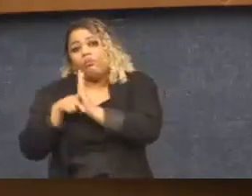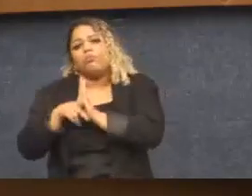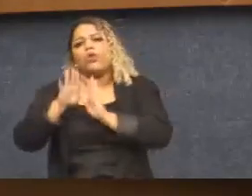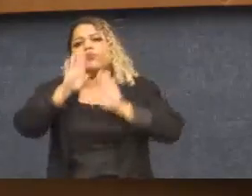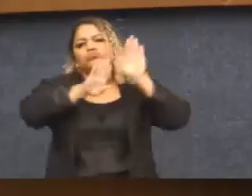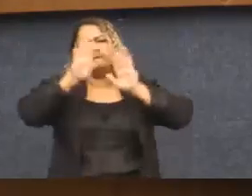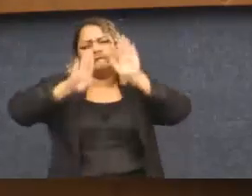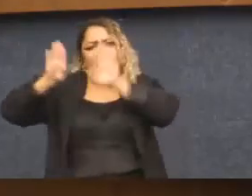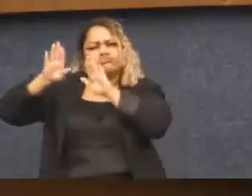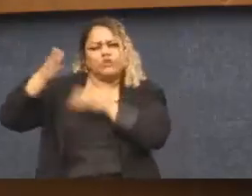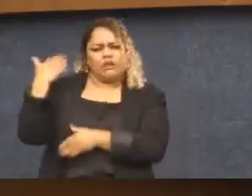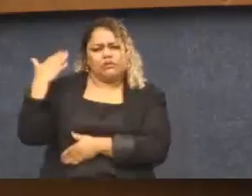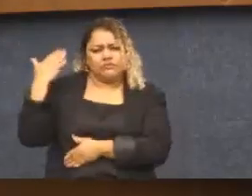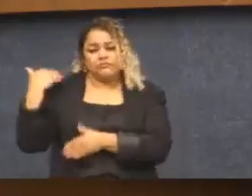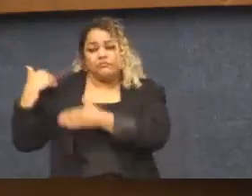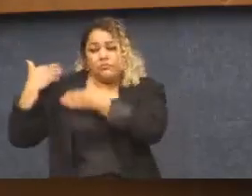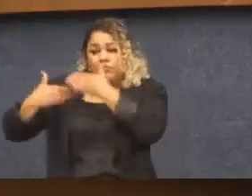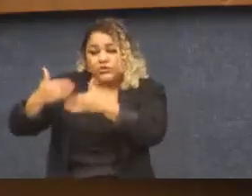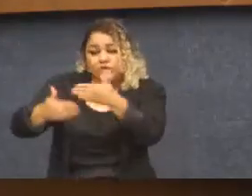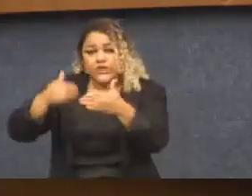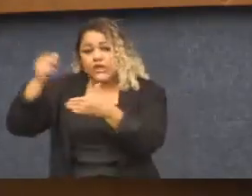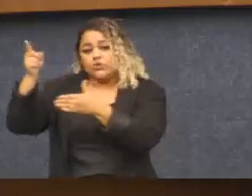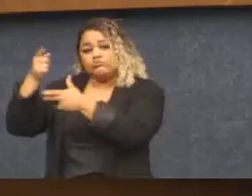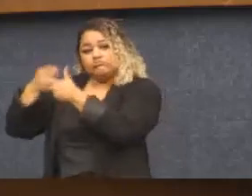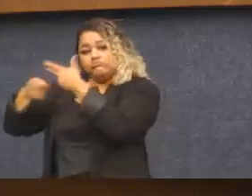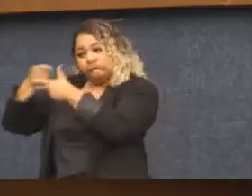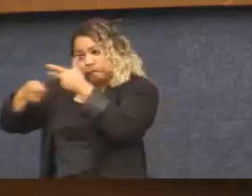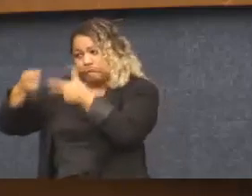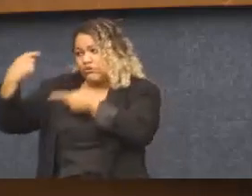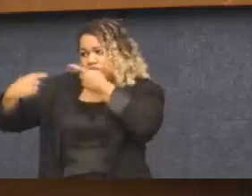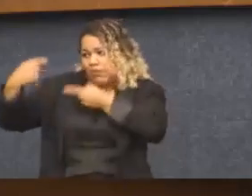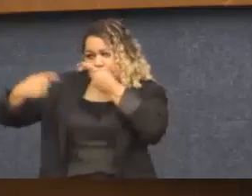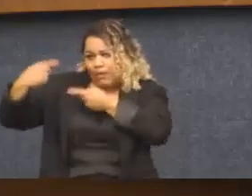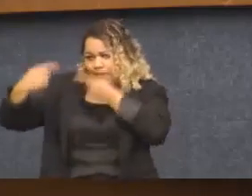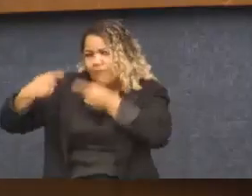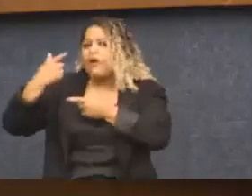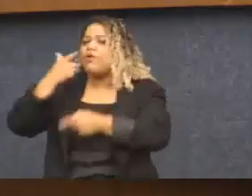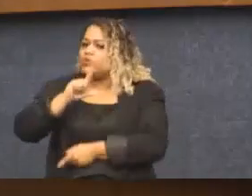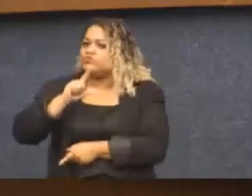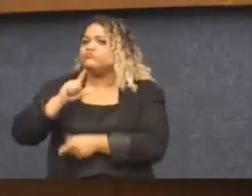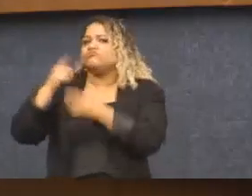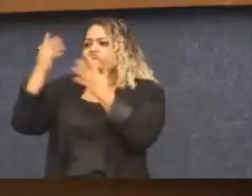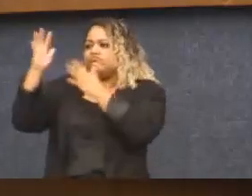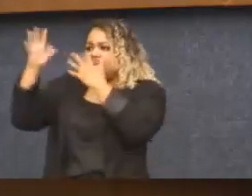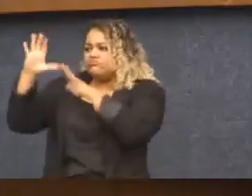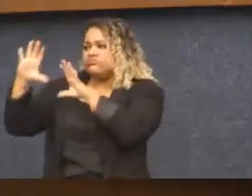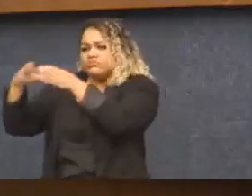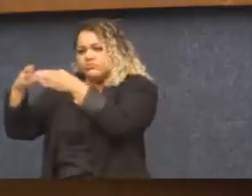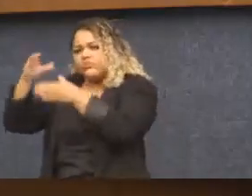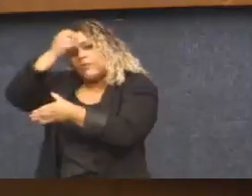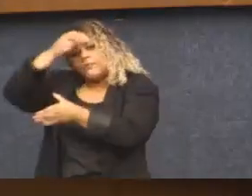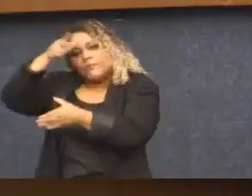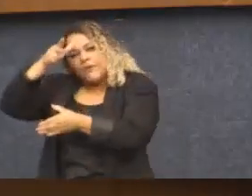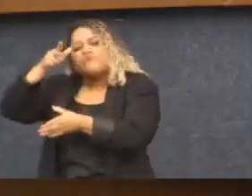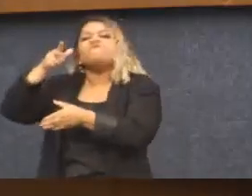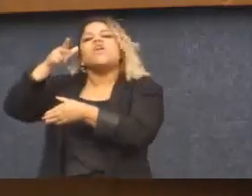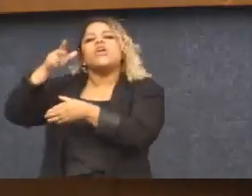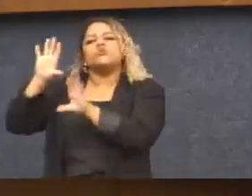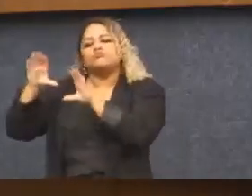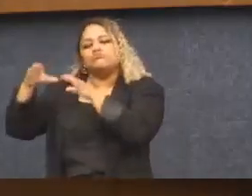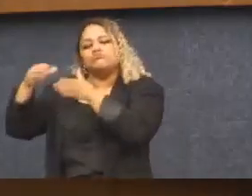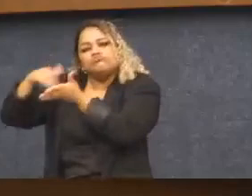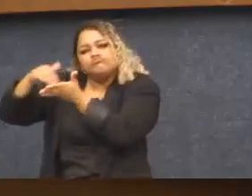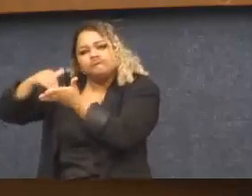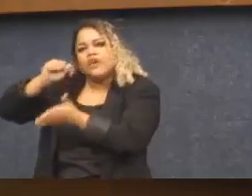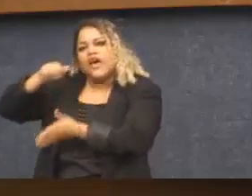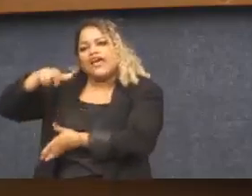muita discussão, de muito debate com o Executivo. Parabenizar aí o superintendente André Dantas, a equipe do prefeito Fuad, que